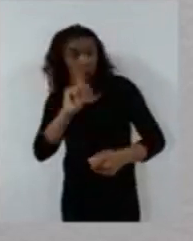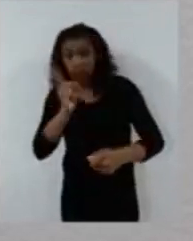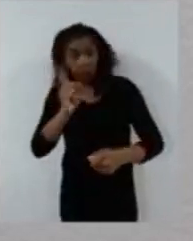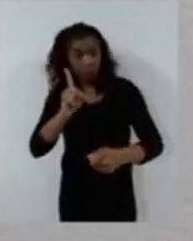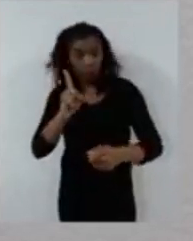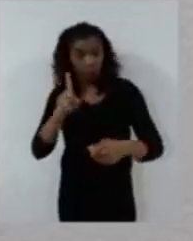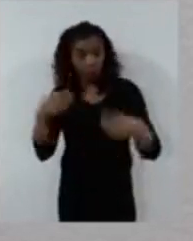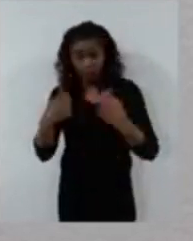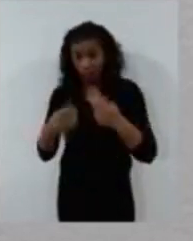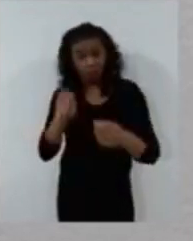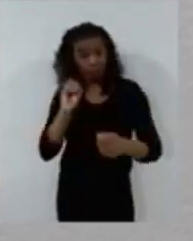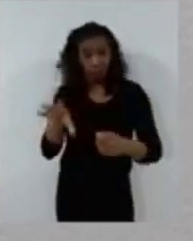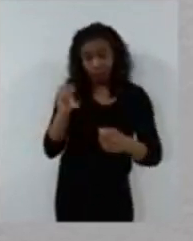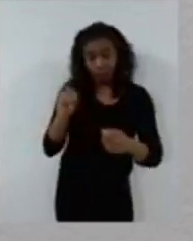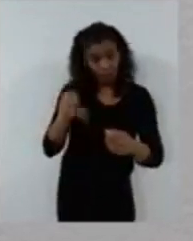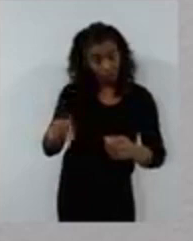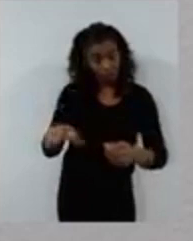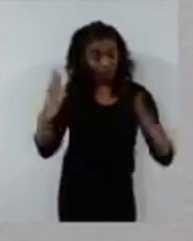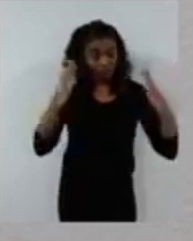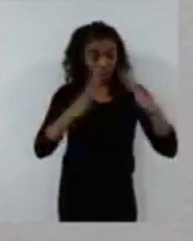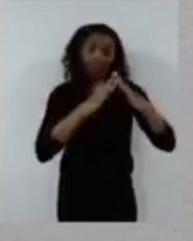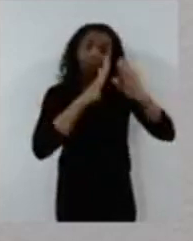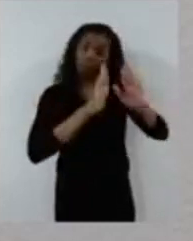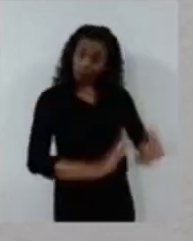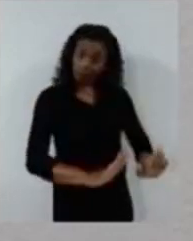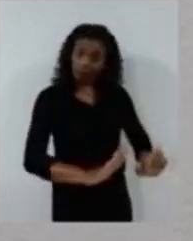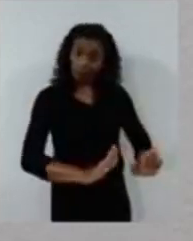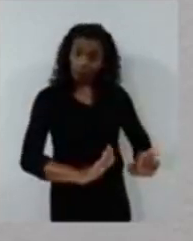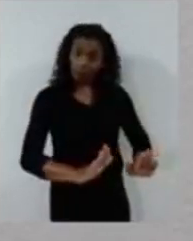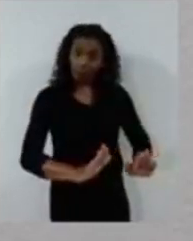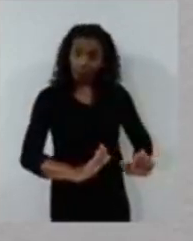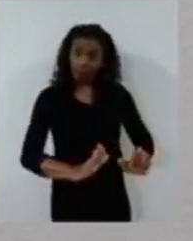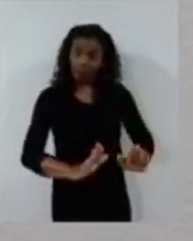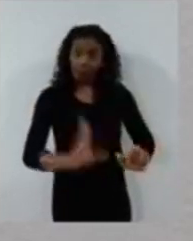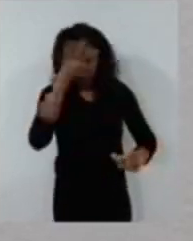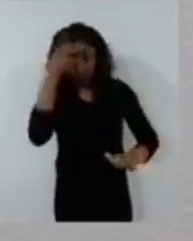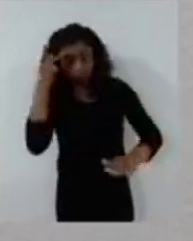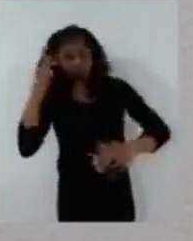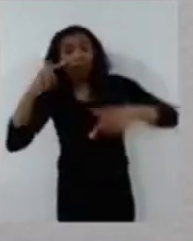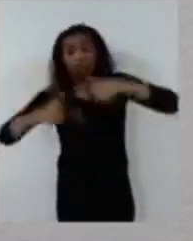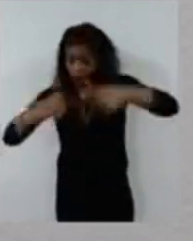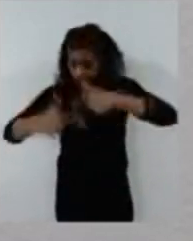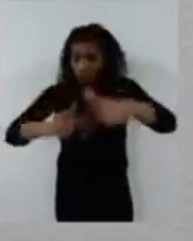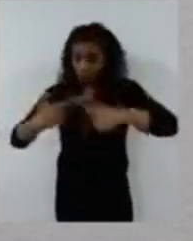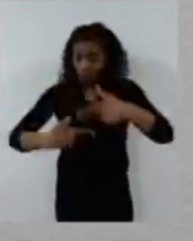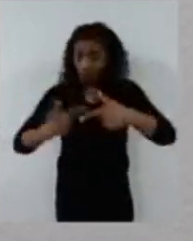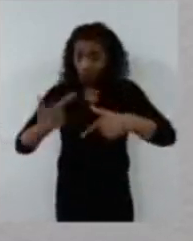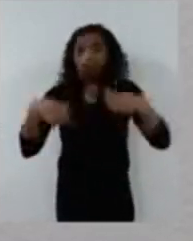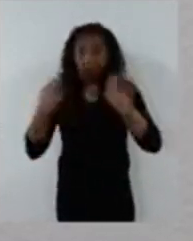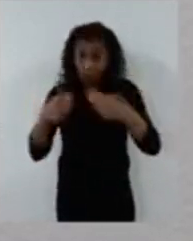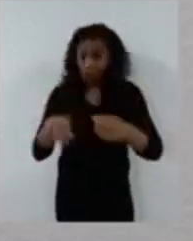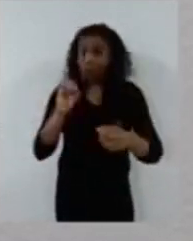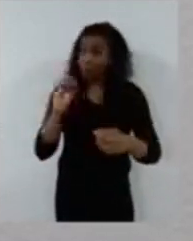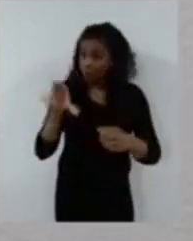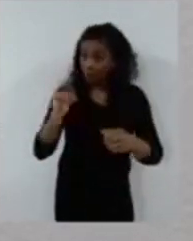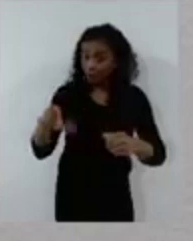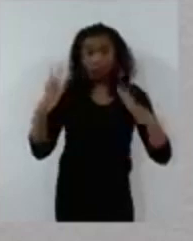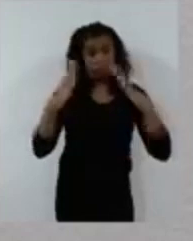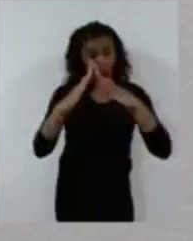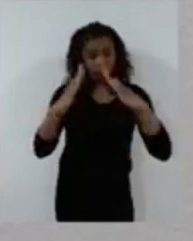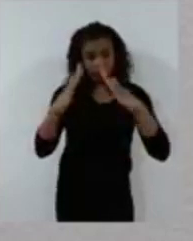ruas, permitam que aquele trabalhador que precisa ganhar o seu pão, que ele possa sair de casa, sem que você